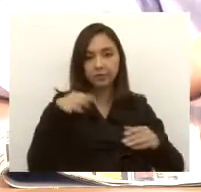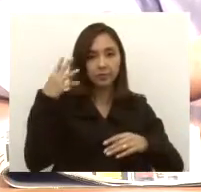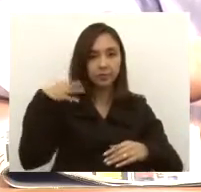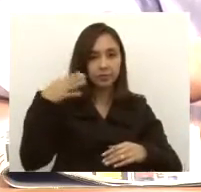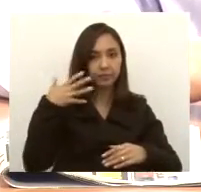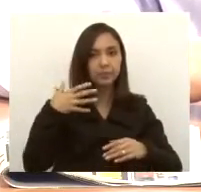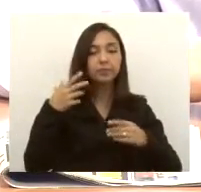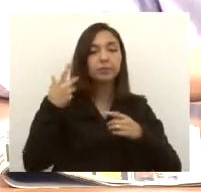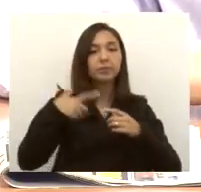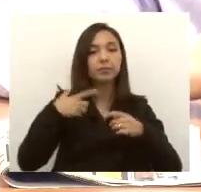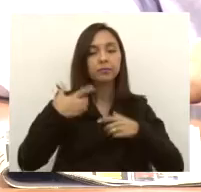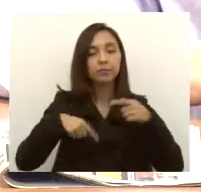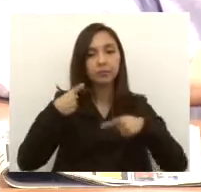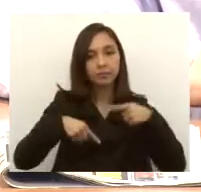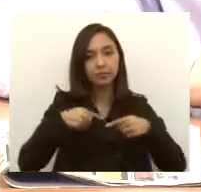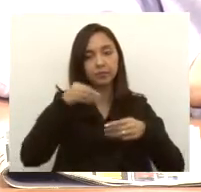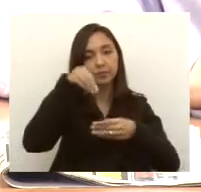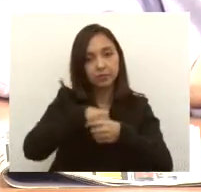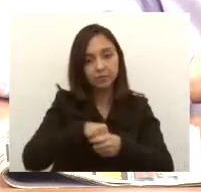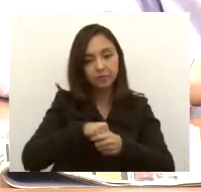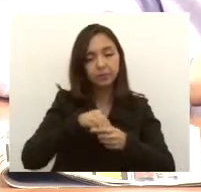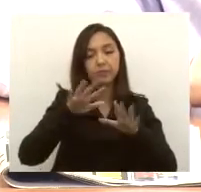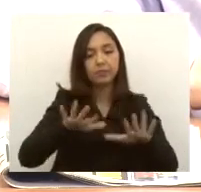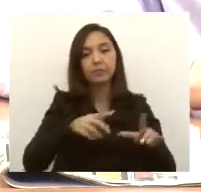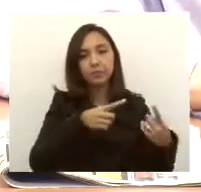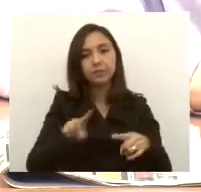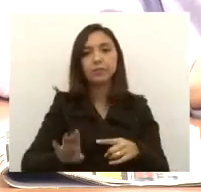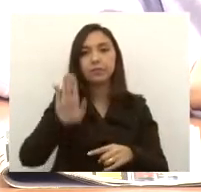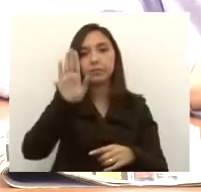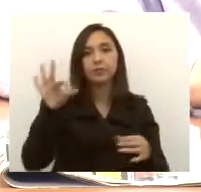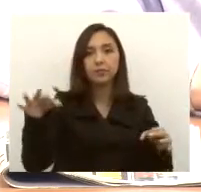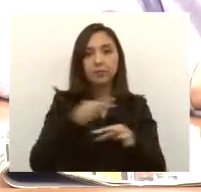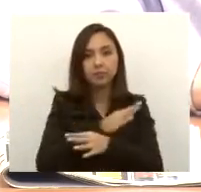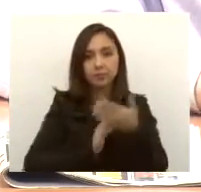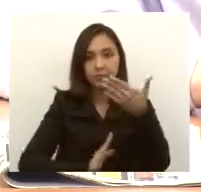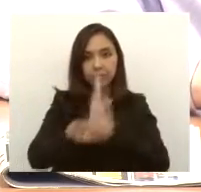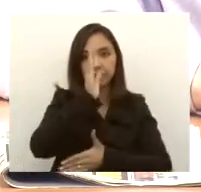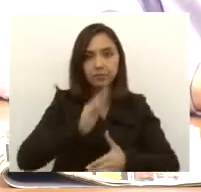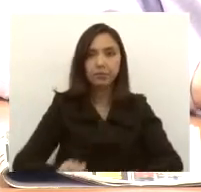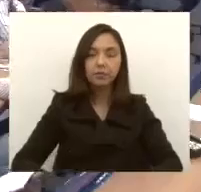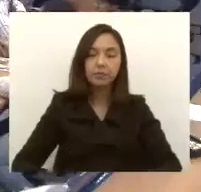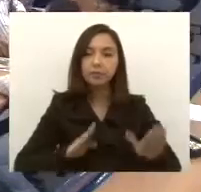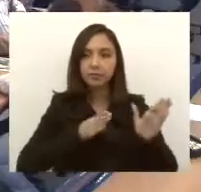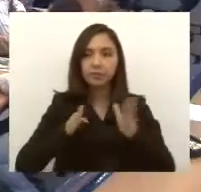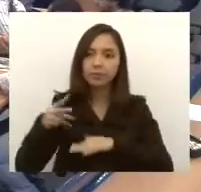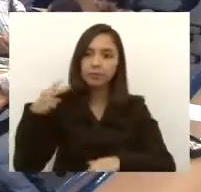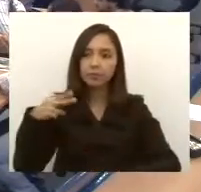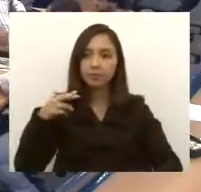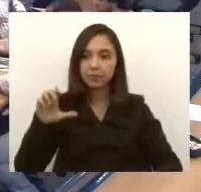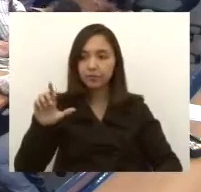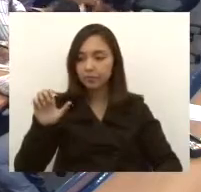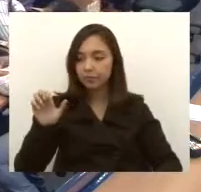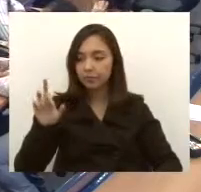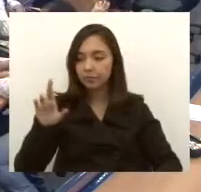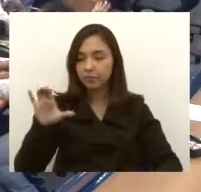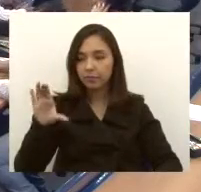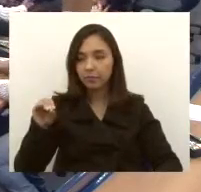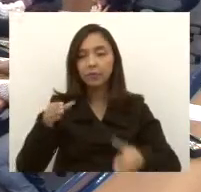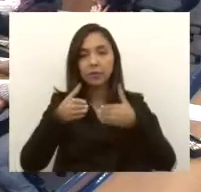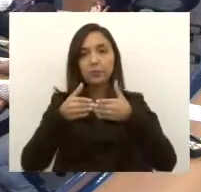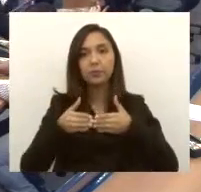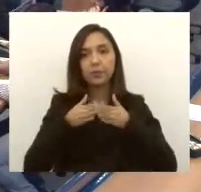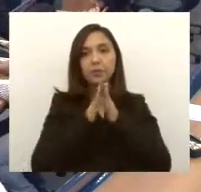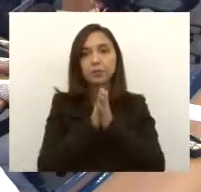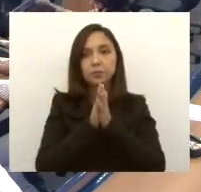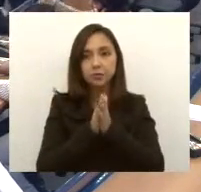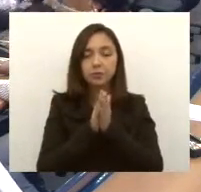discussão. Em votação, os vereadores são as pendentes comissões, contra as manifestem. Pela ordem, presidente. Pela ordem, vereador Lair Sandes. Senhor presidente, eu solicito que